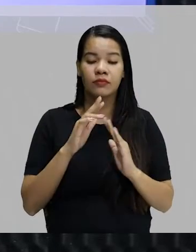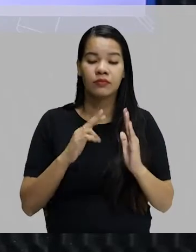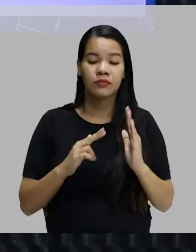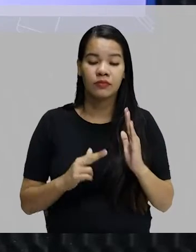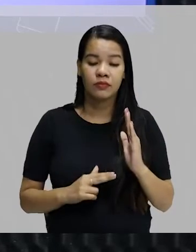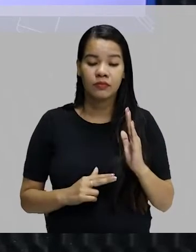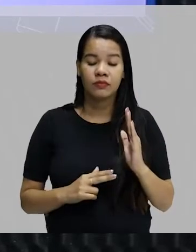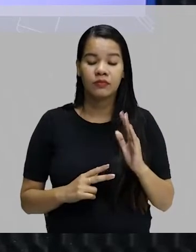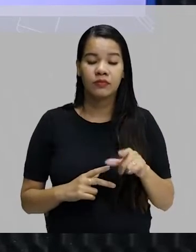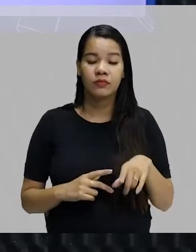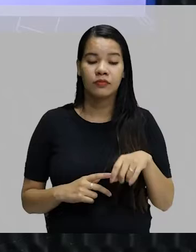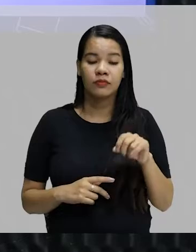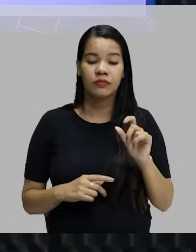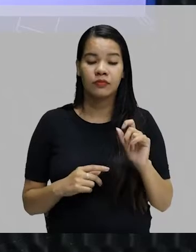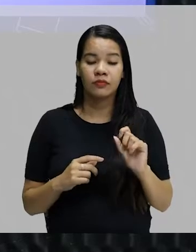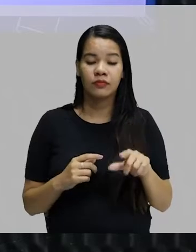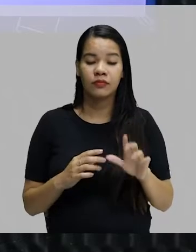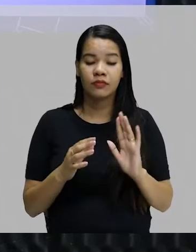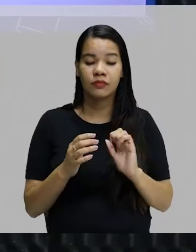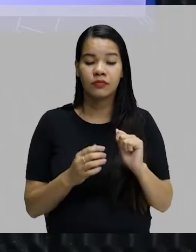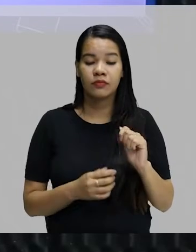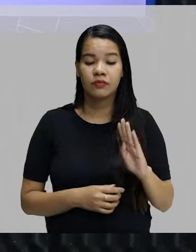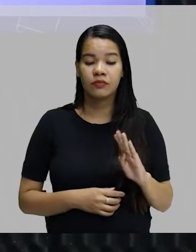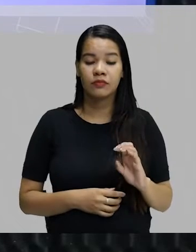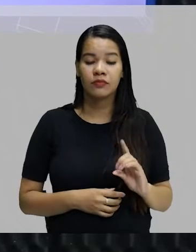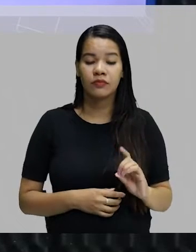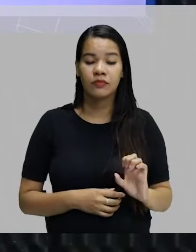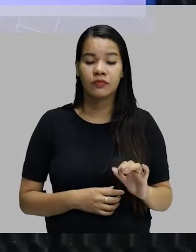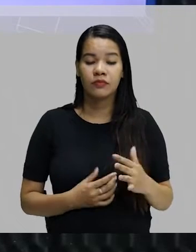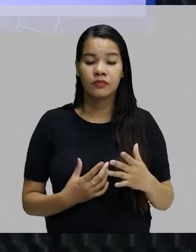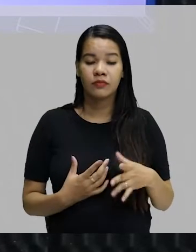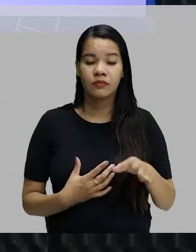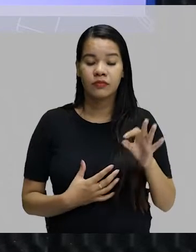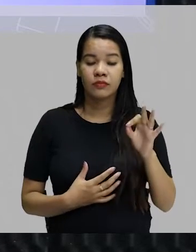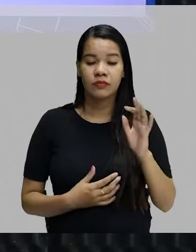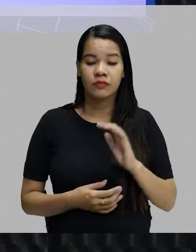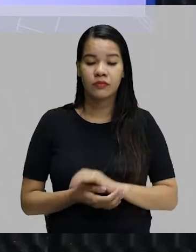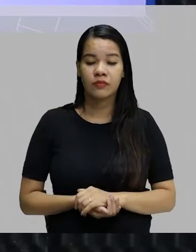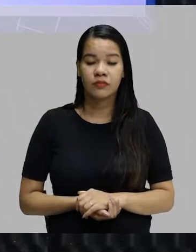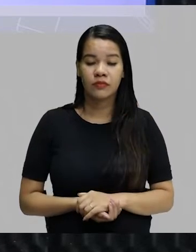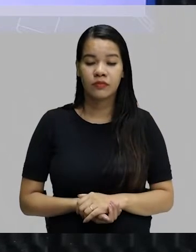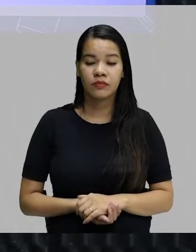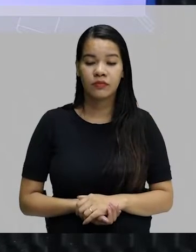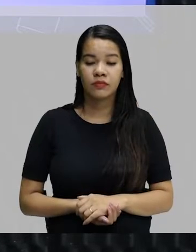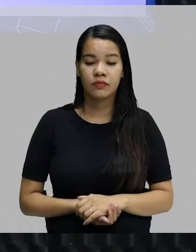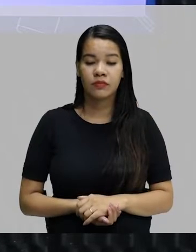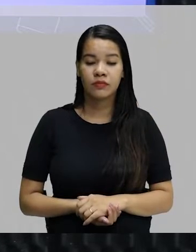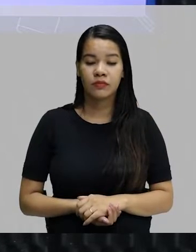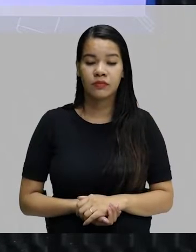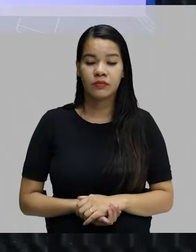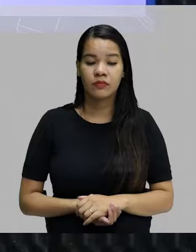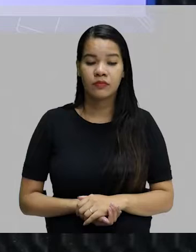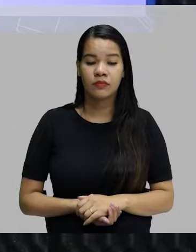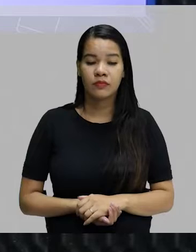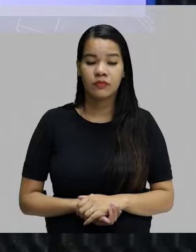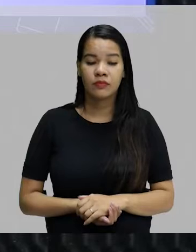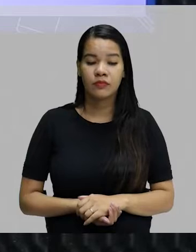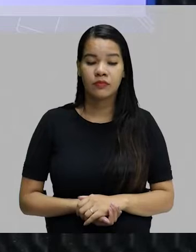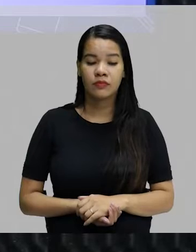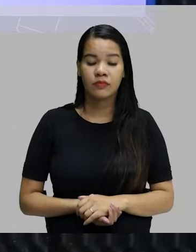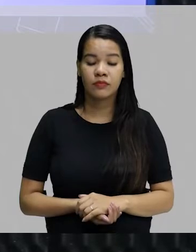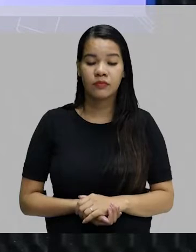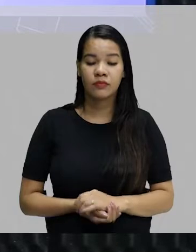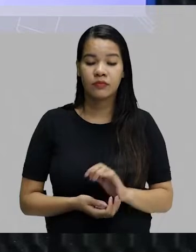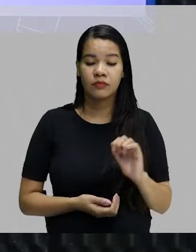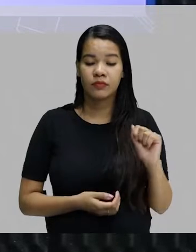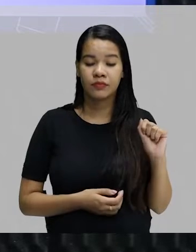opção correta. Vamos lá. Wittgenstein, em suas investigações filosóficas, elaborou uma nova imagem da linguagem, em